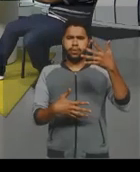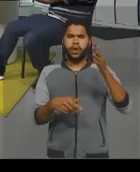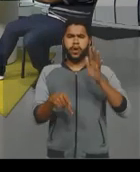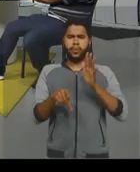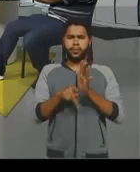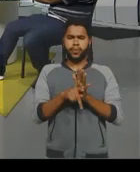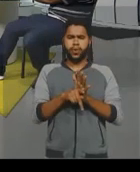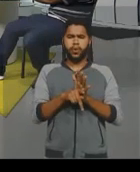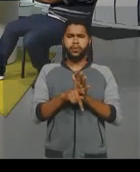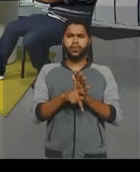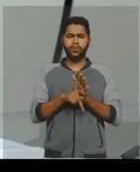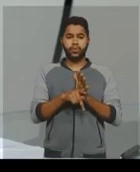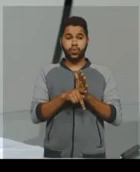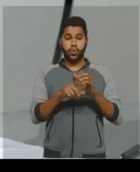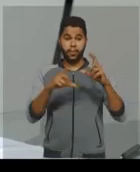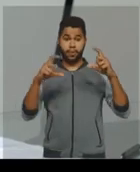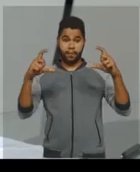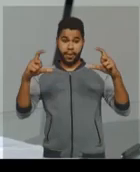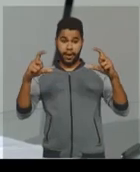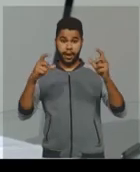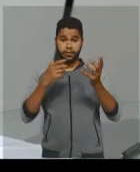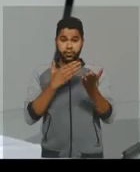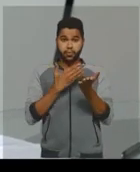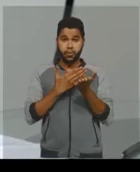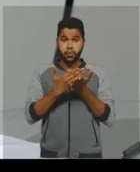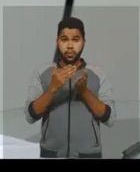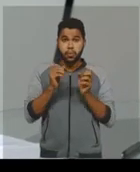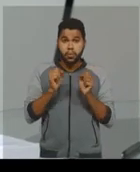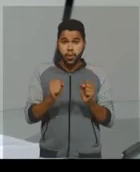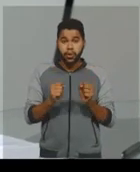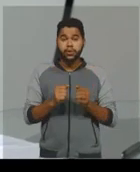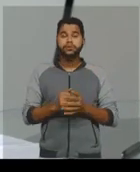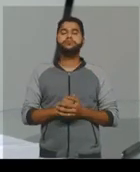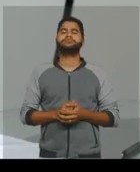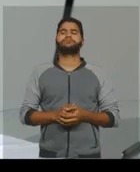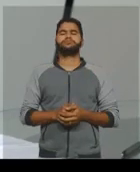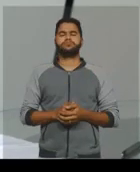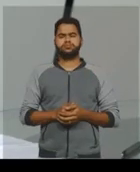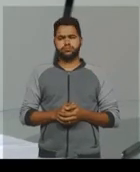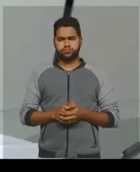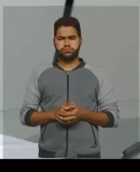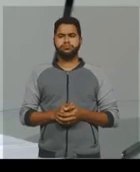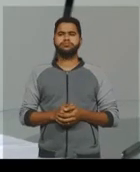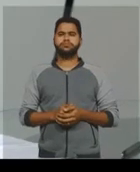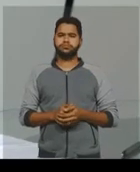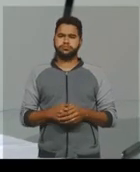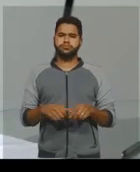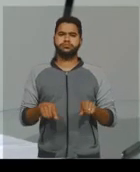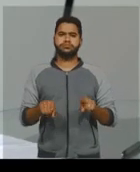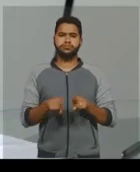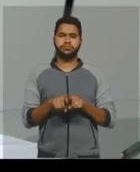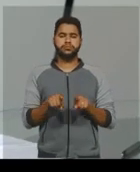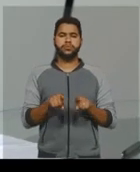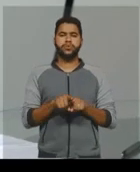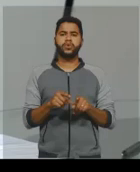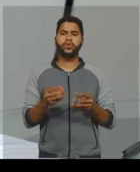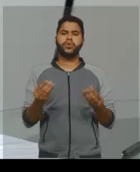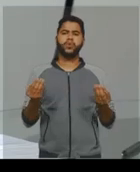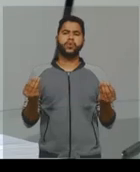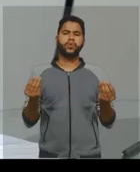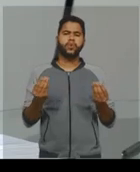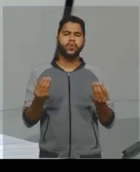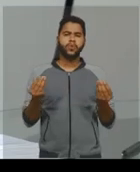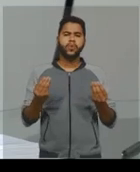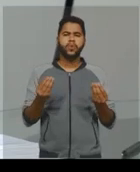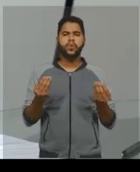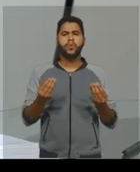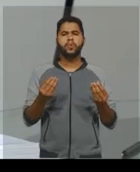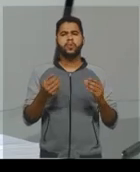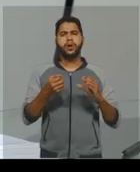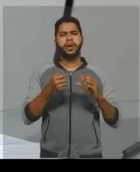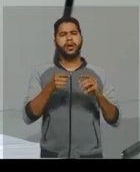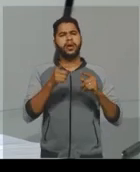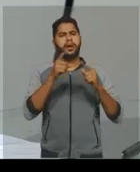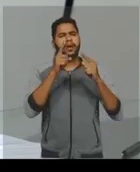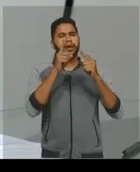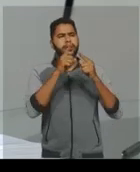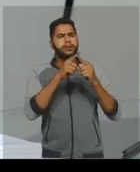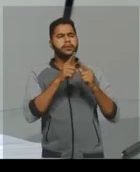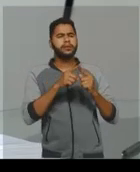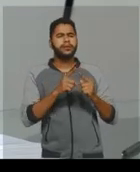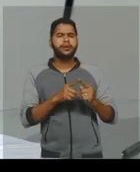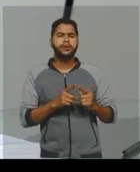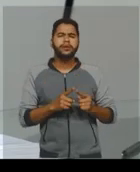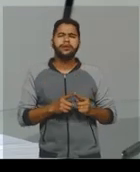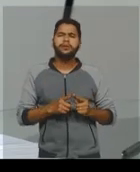Claro, porque a pergunta, né? Porque nós trabalhamos também em como fazer, quais as técnicas